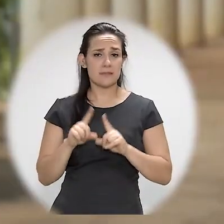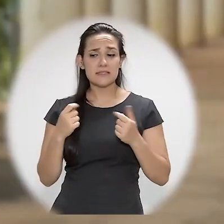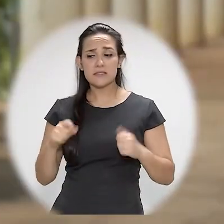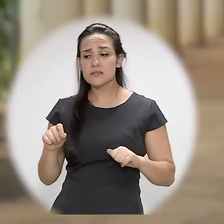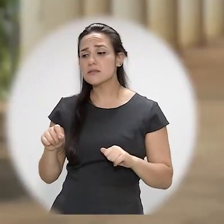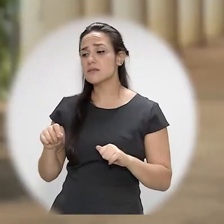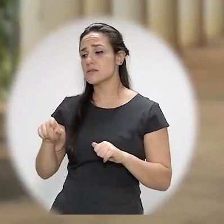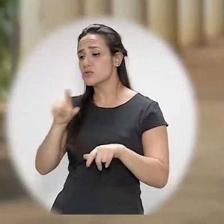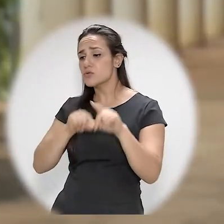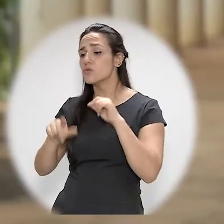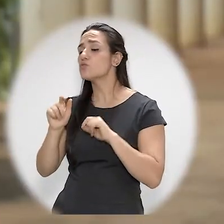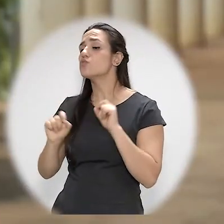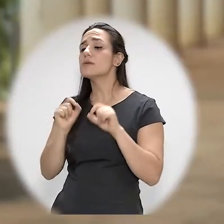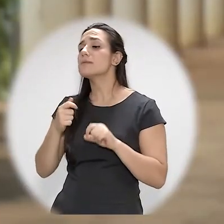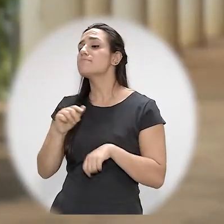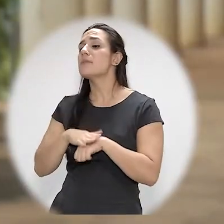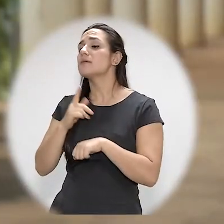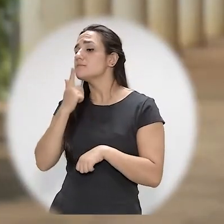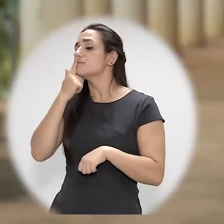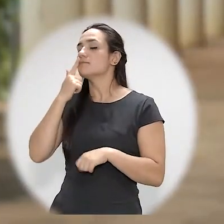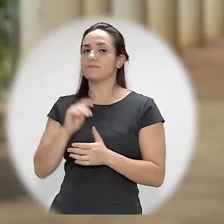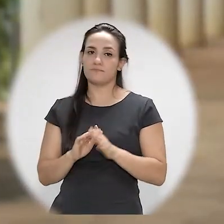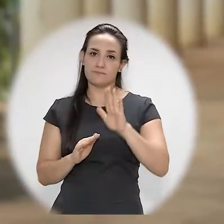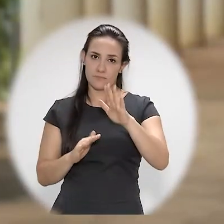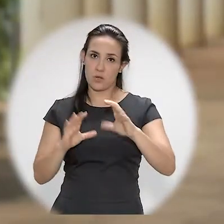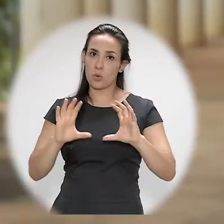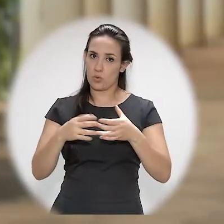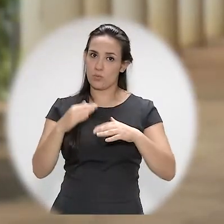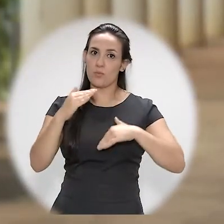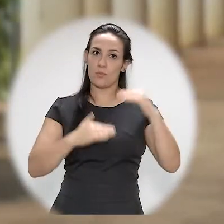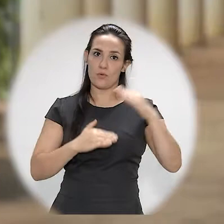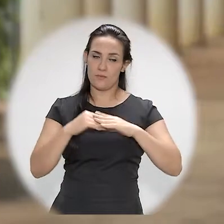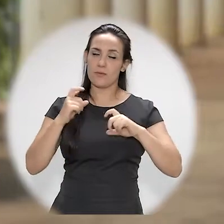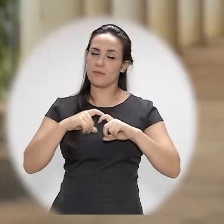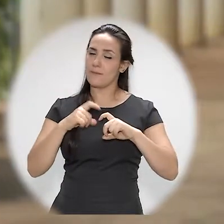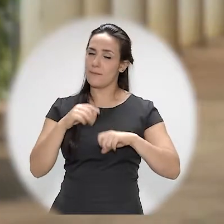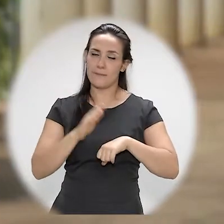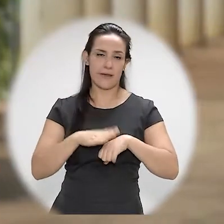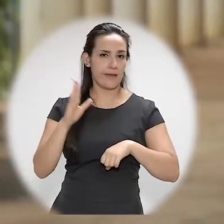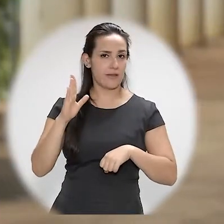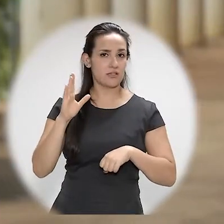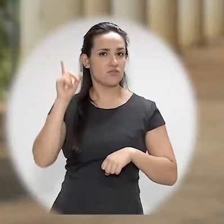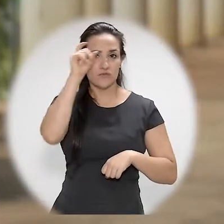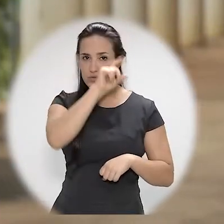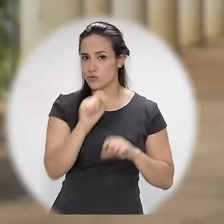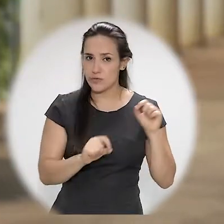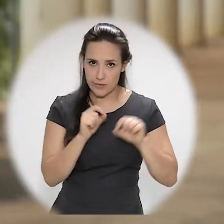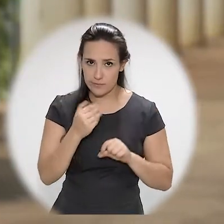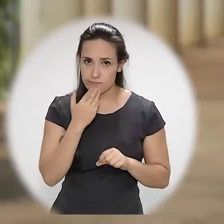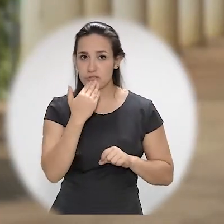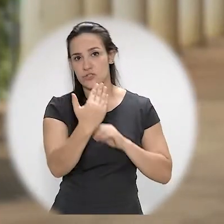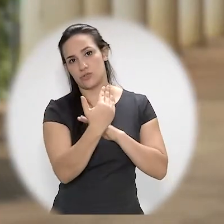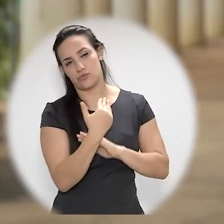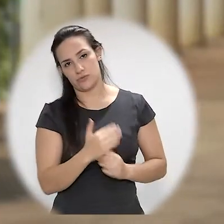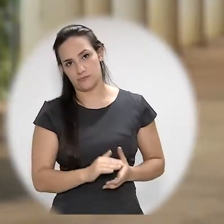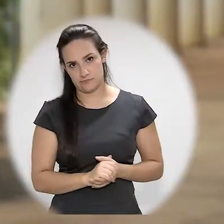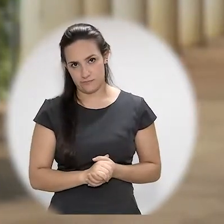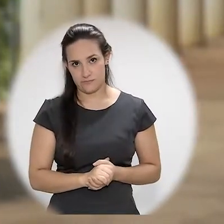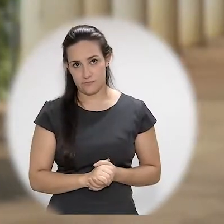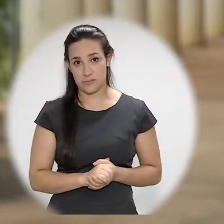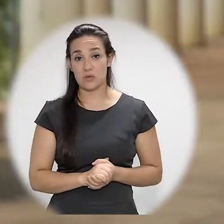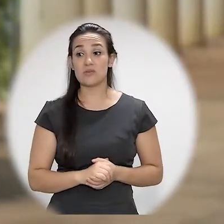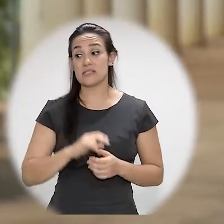A maioria ainda tem uma dificuldade muito grande de pedir ajuda, então essa é uma coisa que nós teclamos sempre. Em caso